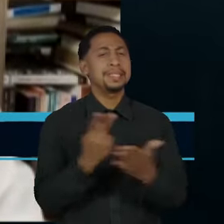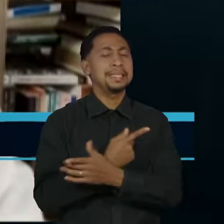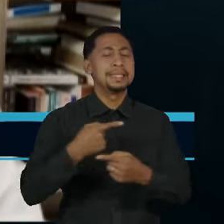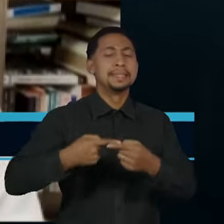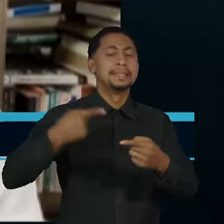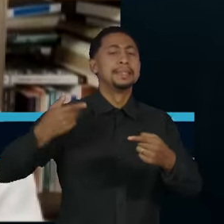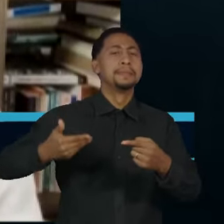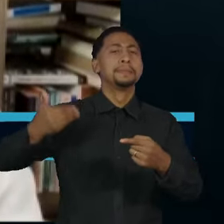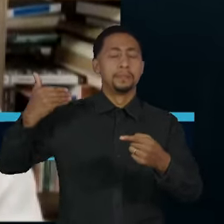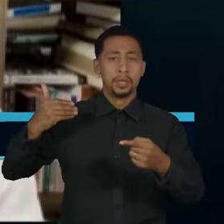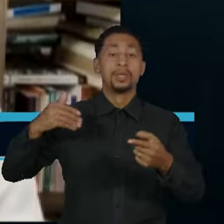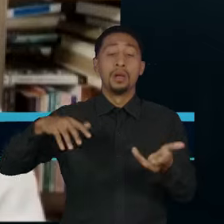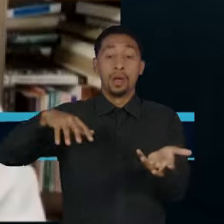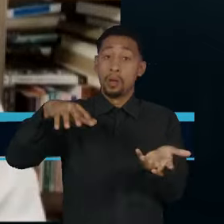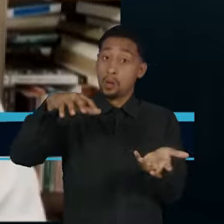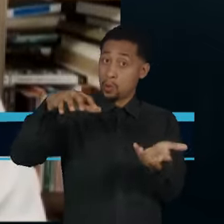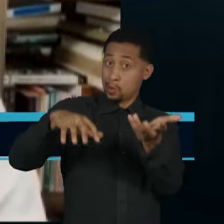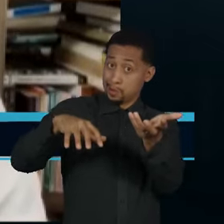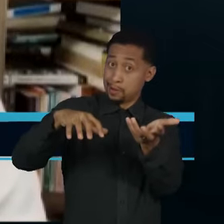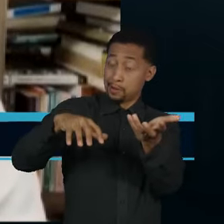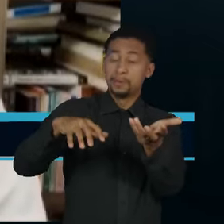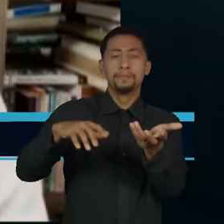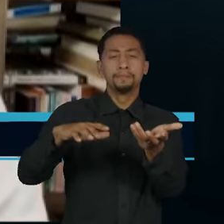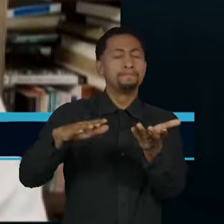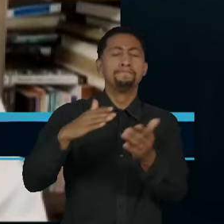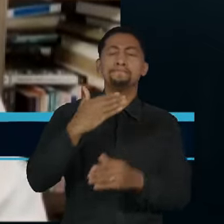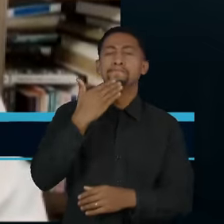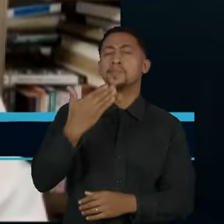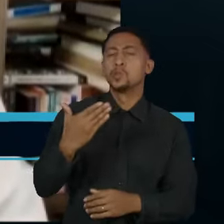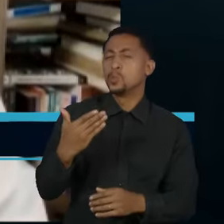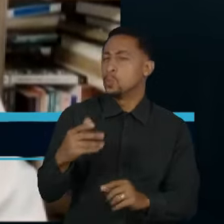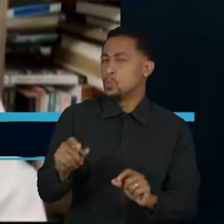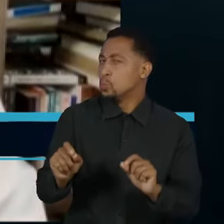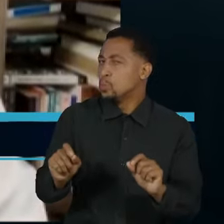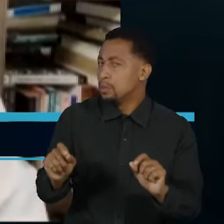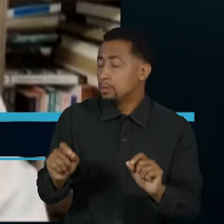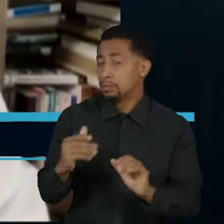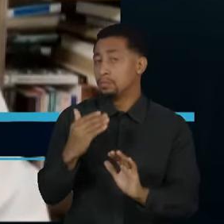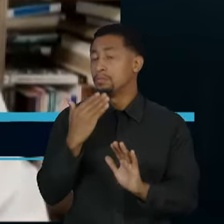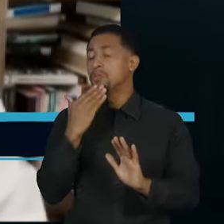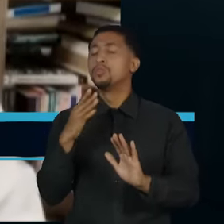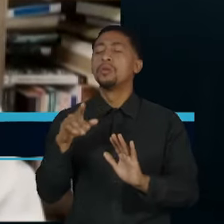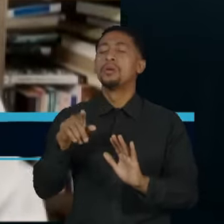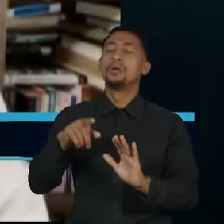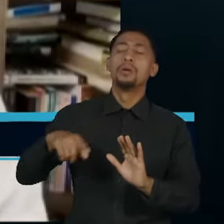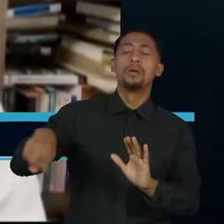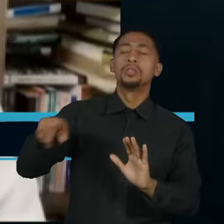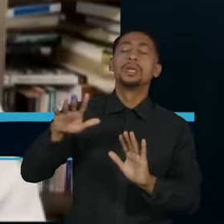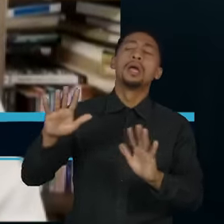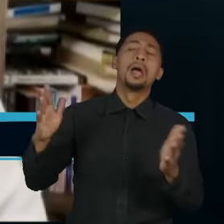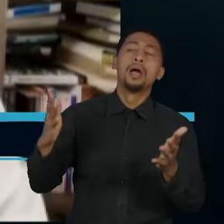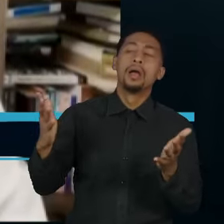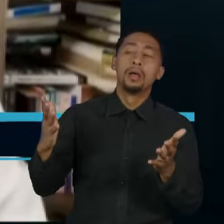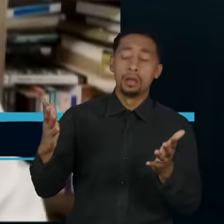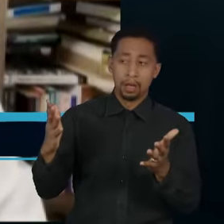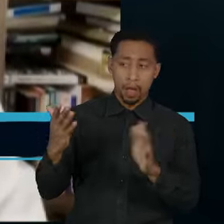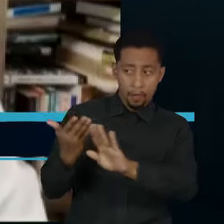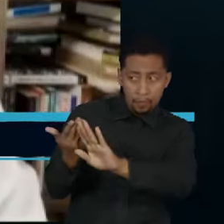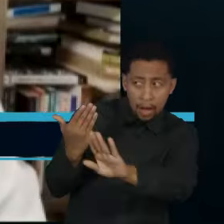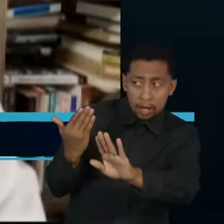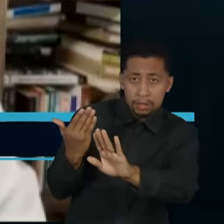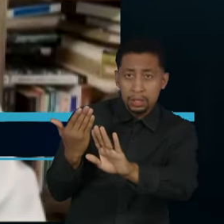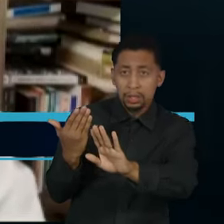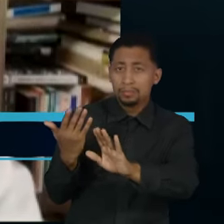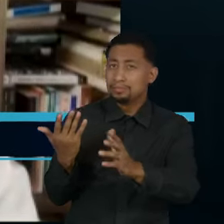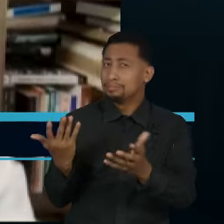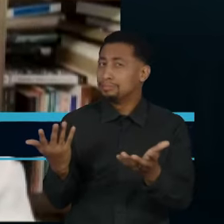próprio Congresso, né, pedindo vistas, né, para ver se caça, se afasta, né, ou se faz com